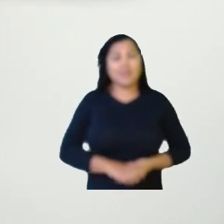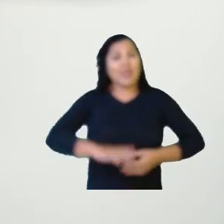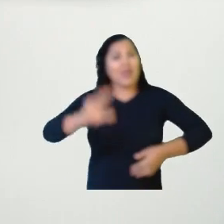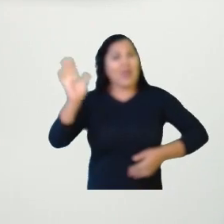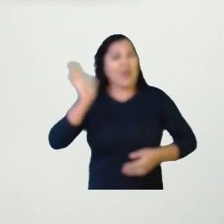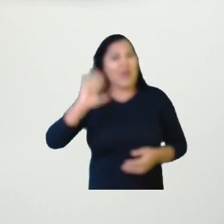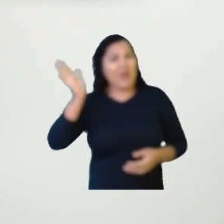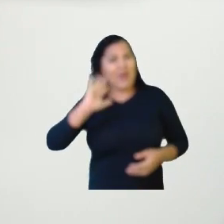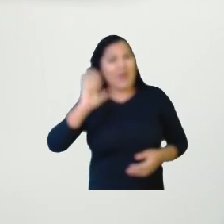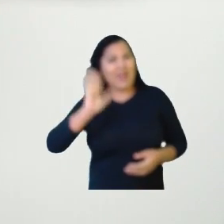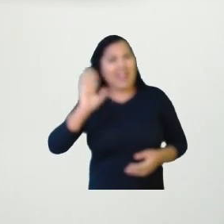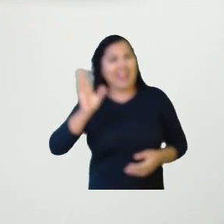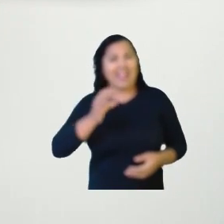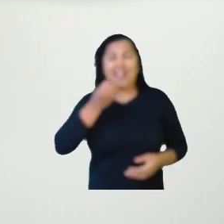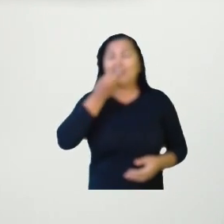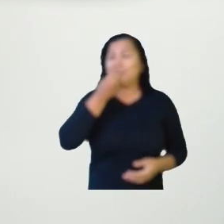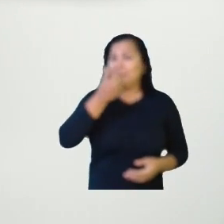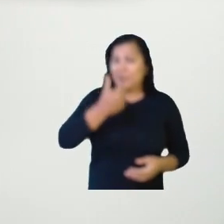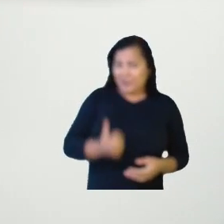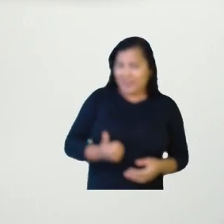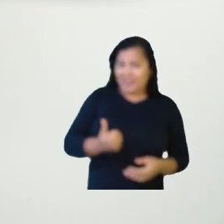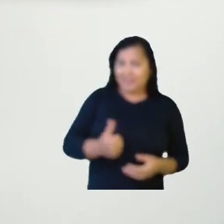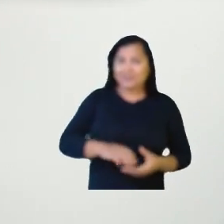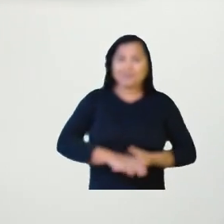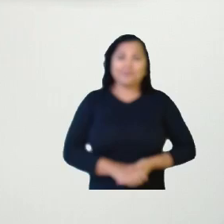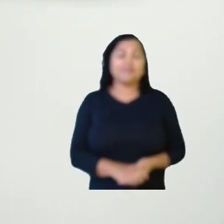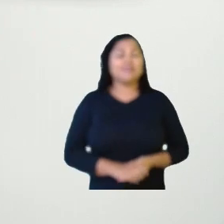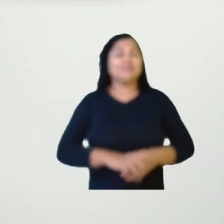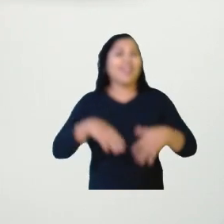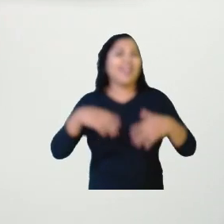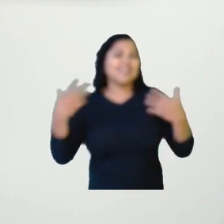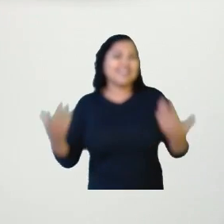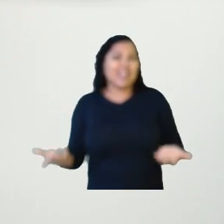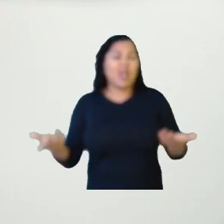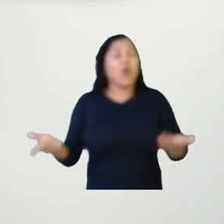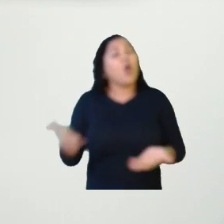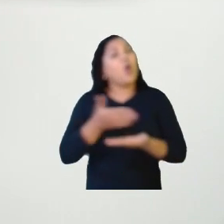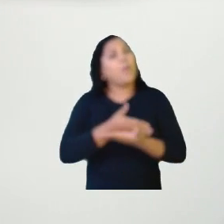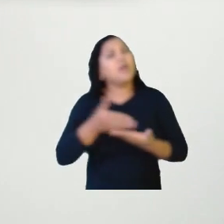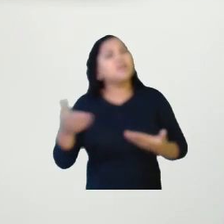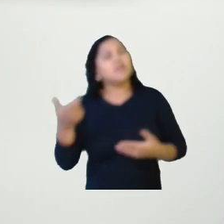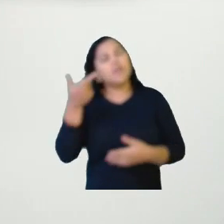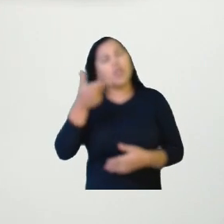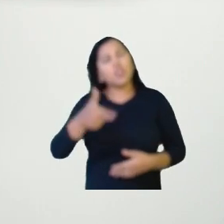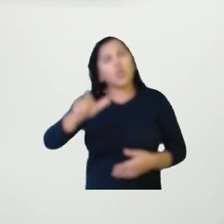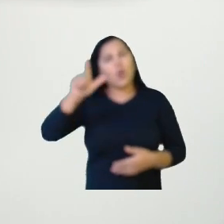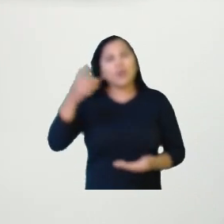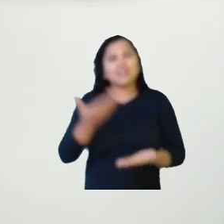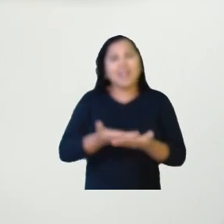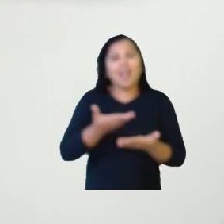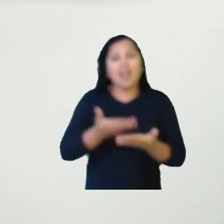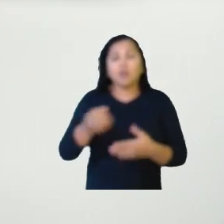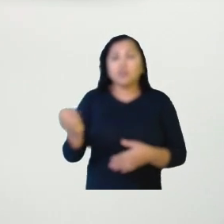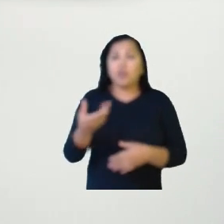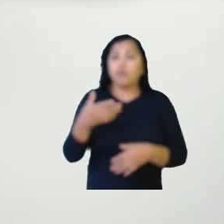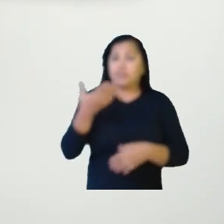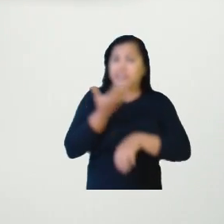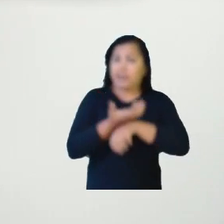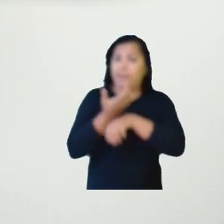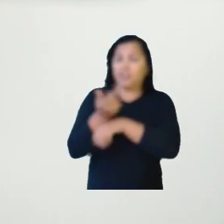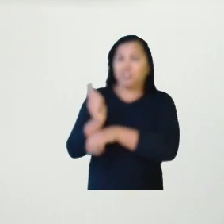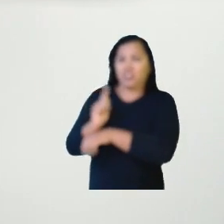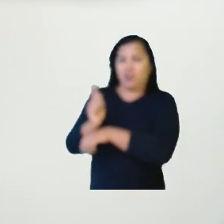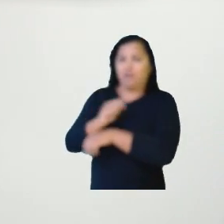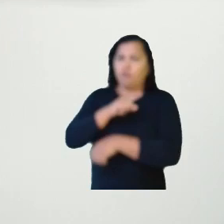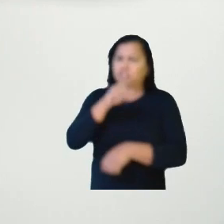Olá, estudantes, tudo bem com vocês? Estamos aqui para mais uma aula de Geografia. Vocês já sabem, eu sou